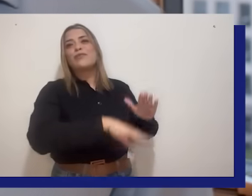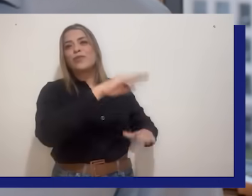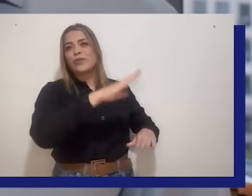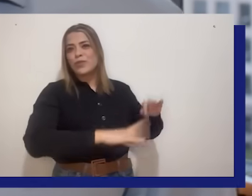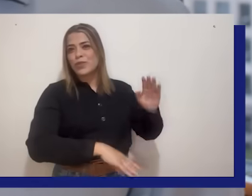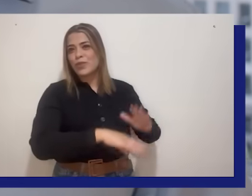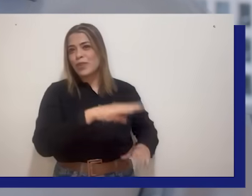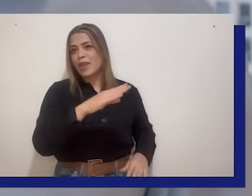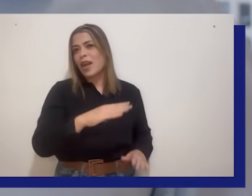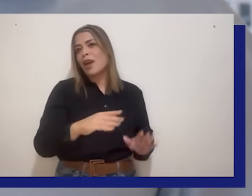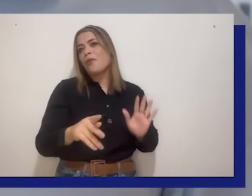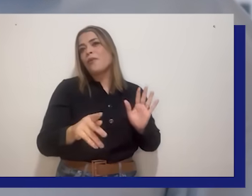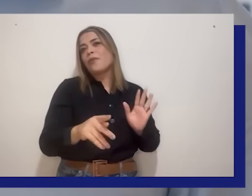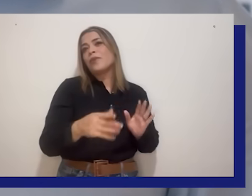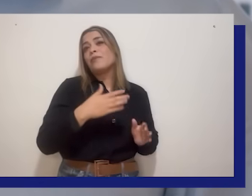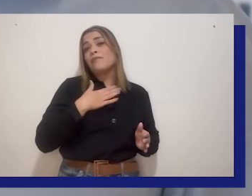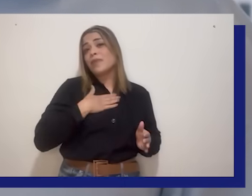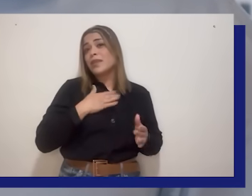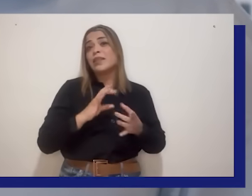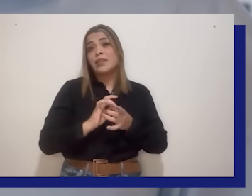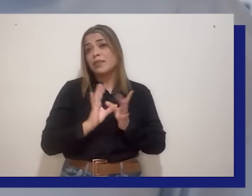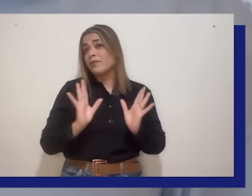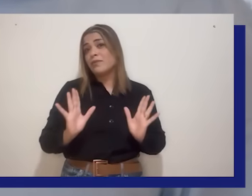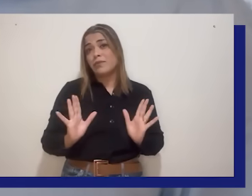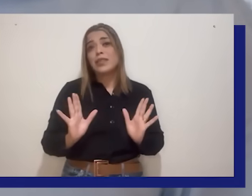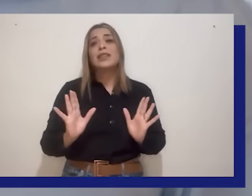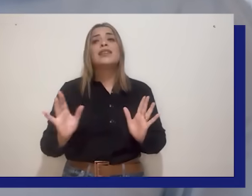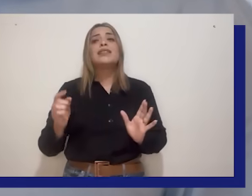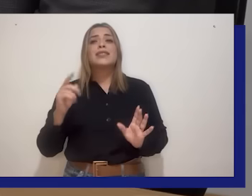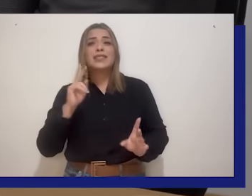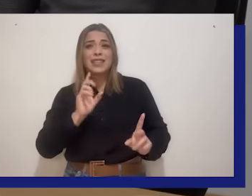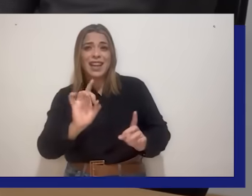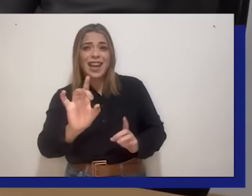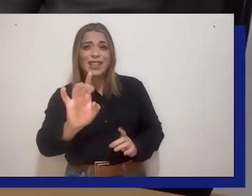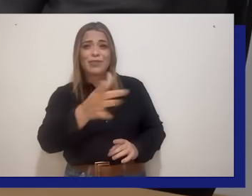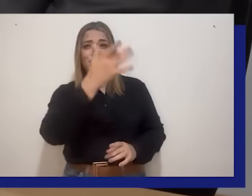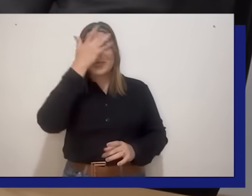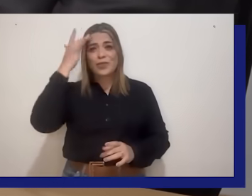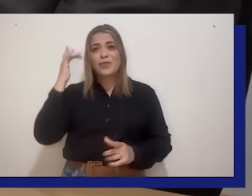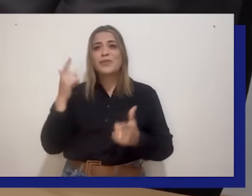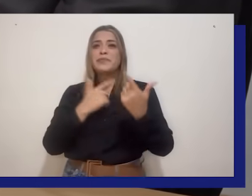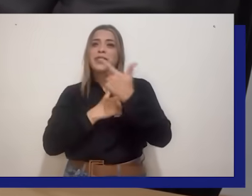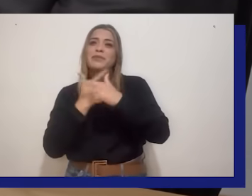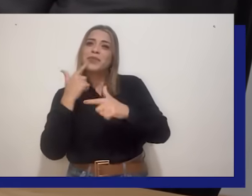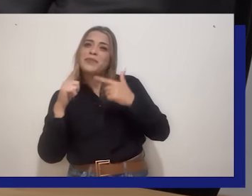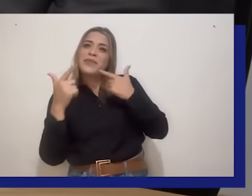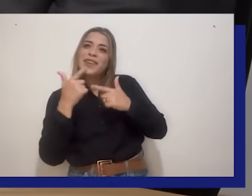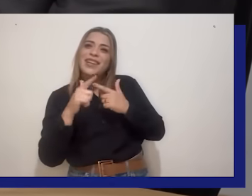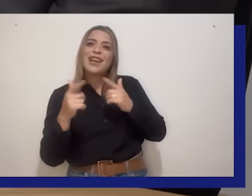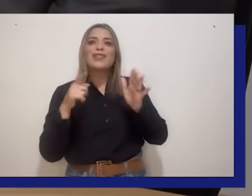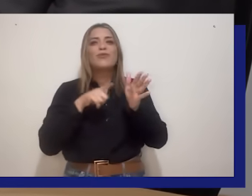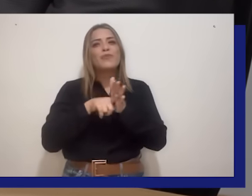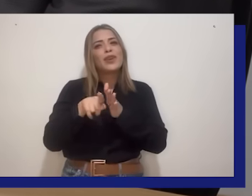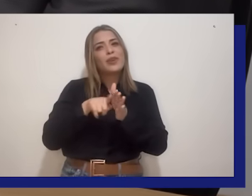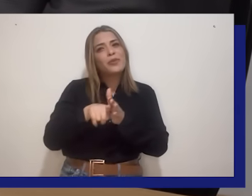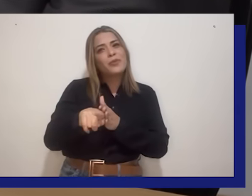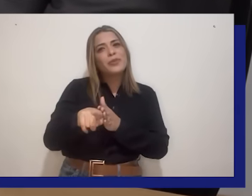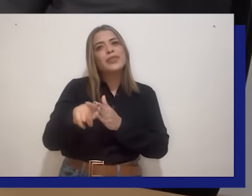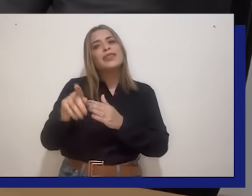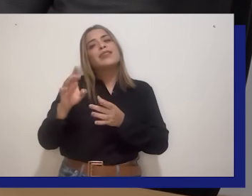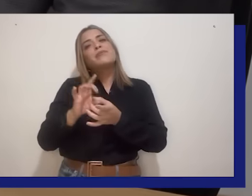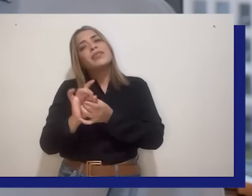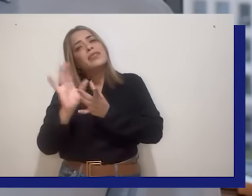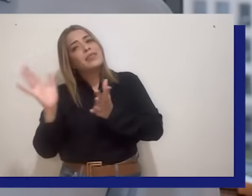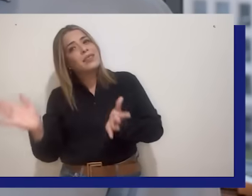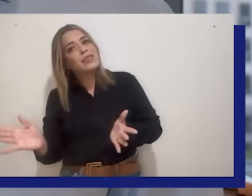dos entrevistados de uma forma mais leve, de uma forma mais bem-humorada, com perguntas menos densas,